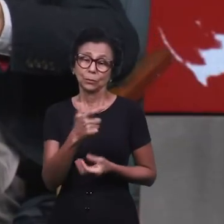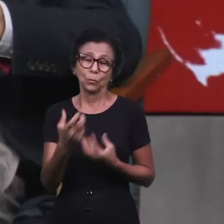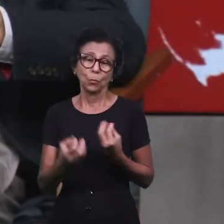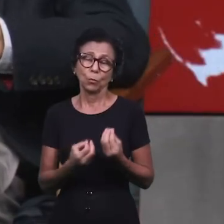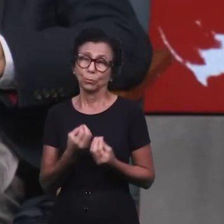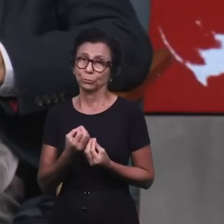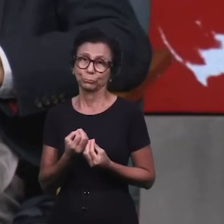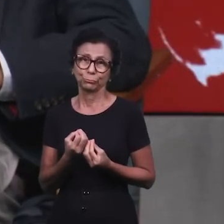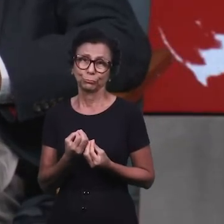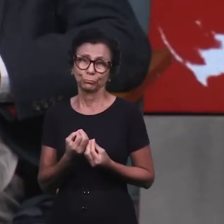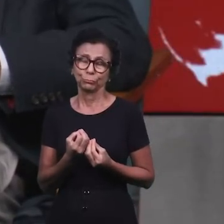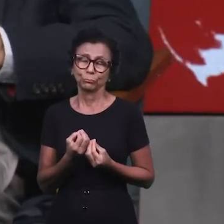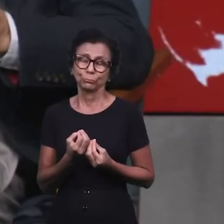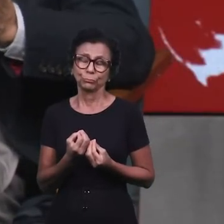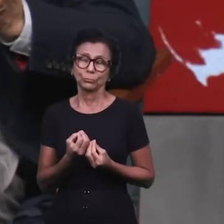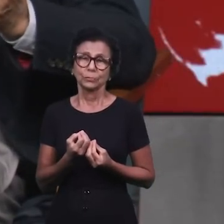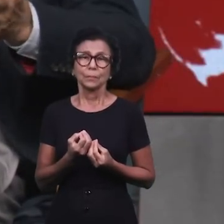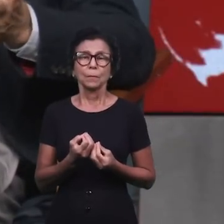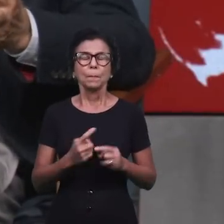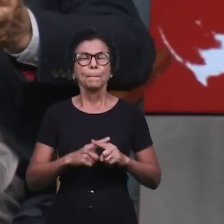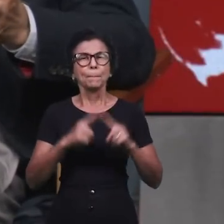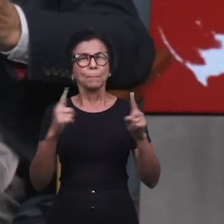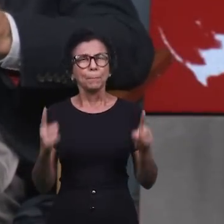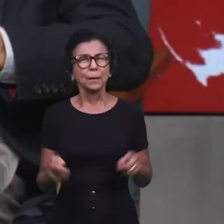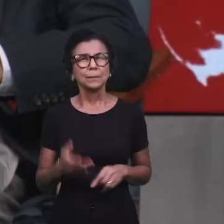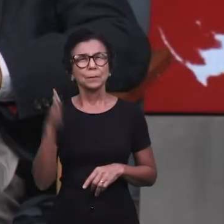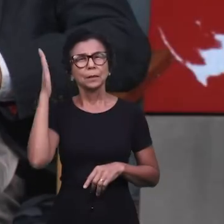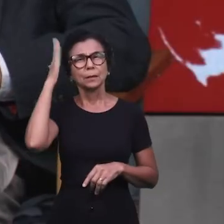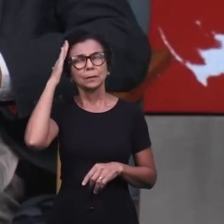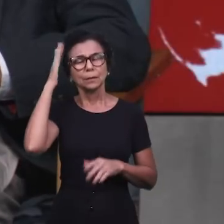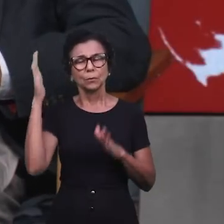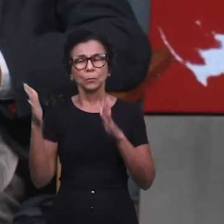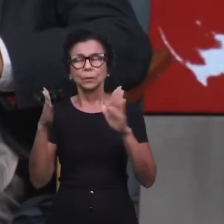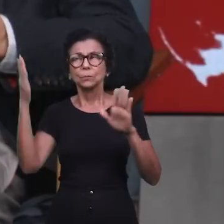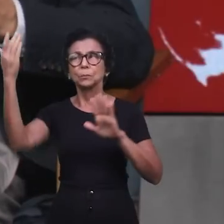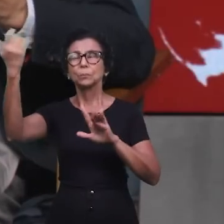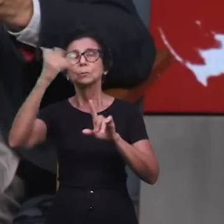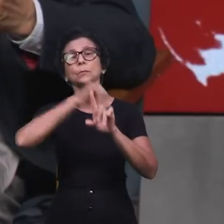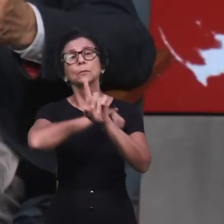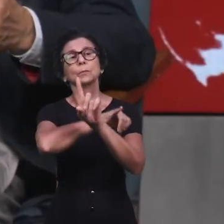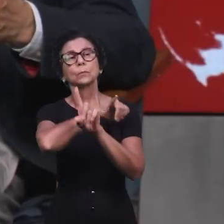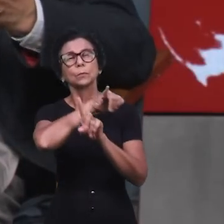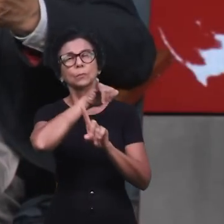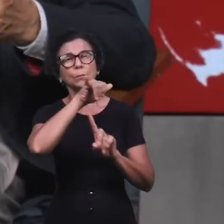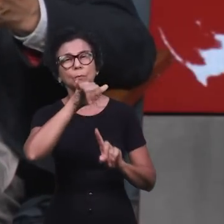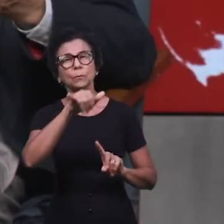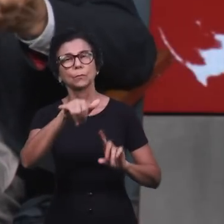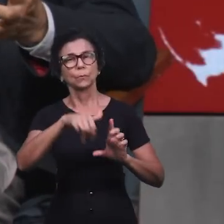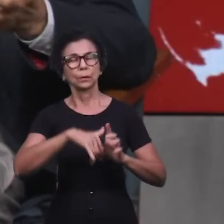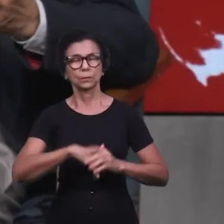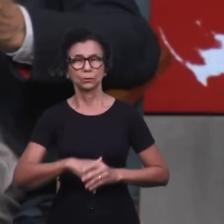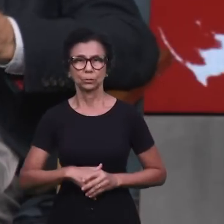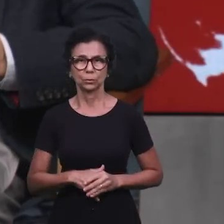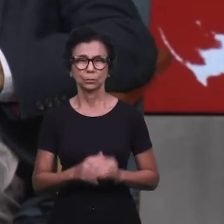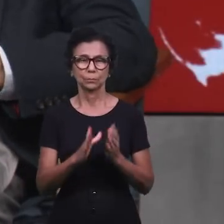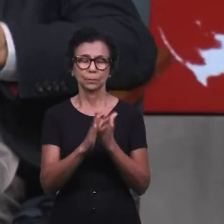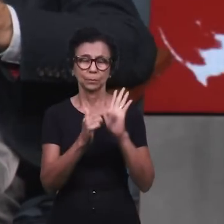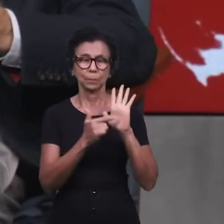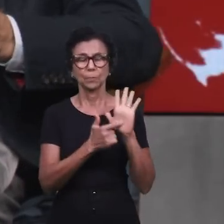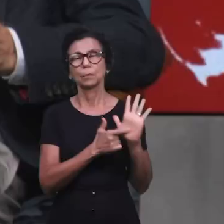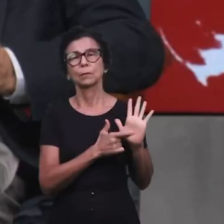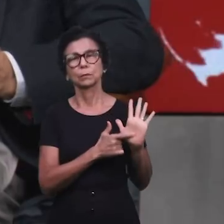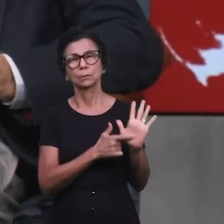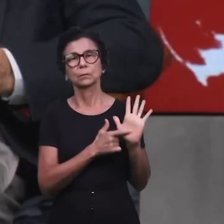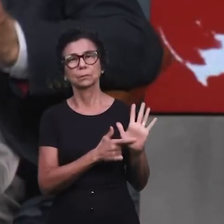que as pessoas entendam o momento profético que nós estamos vivendo, que nós estamos antevendo diante da palavra que